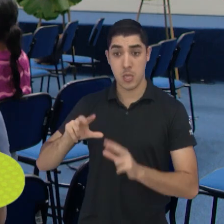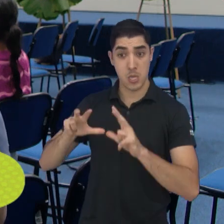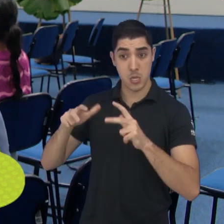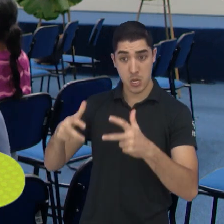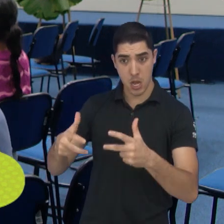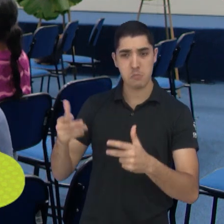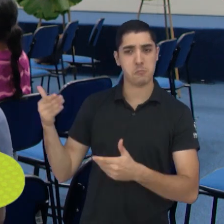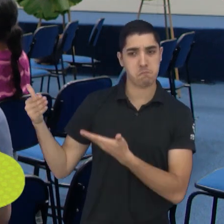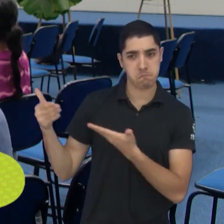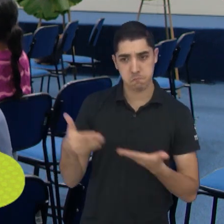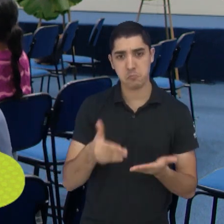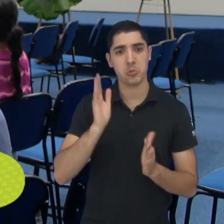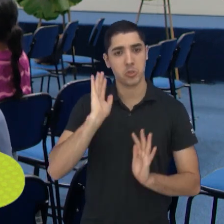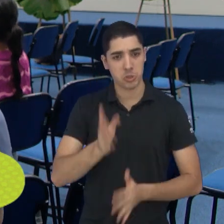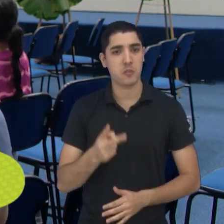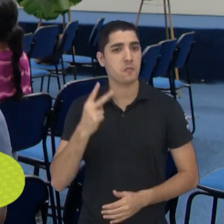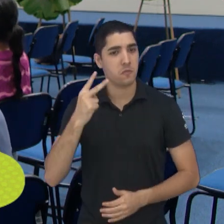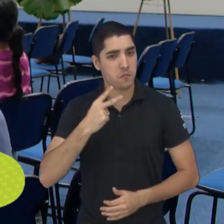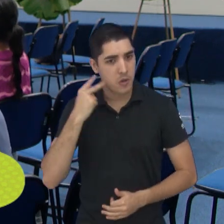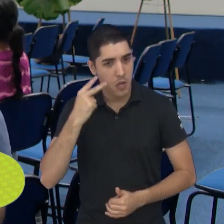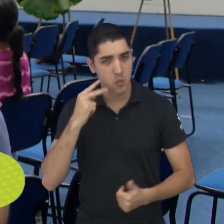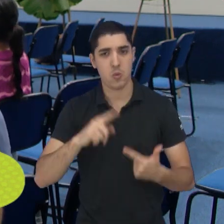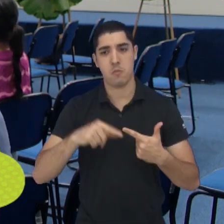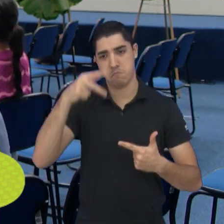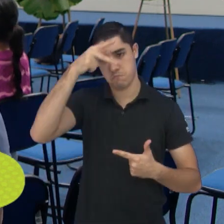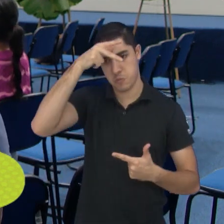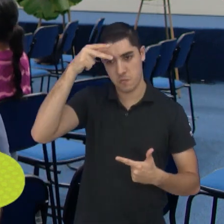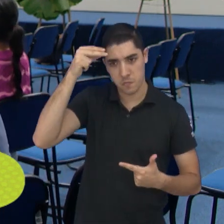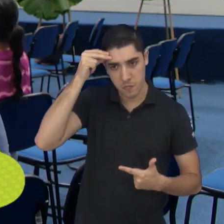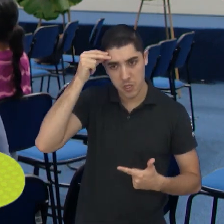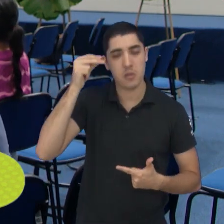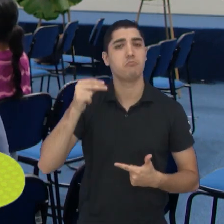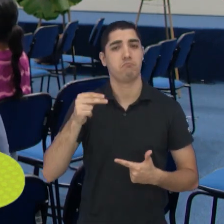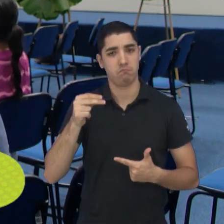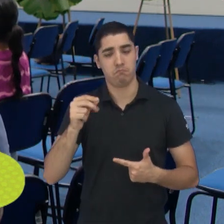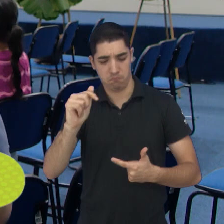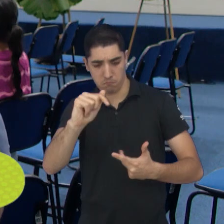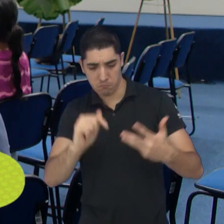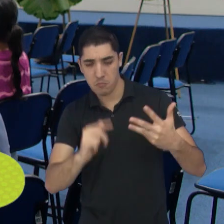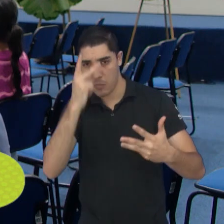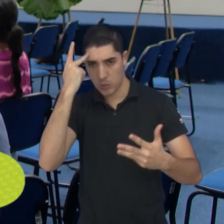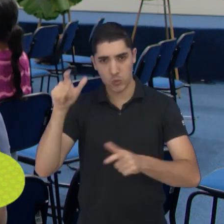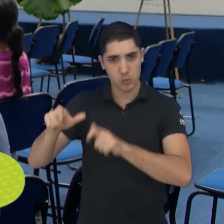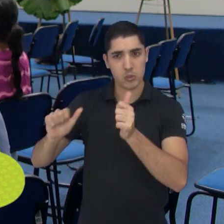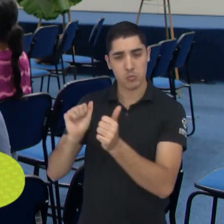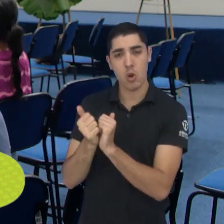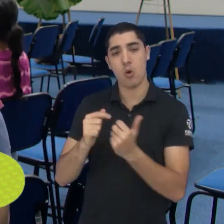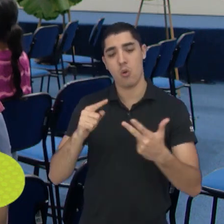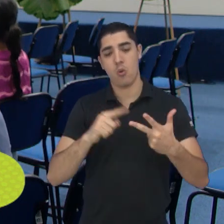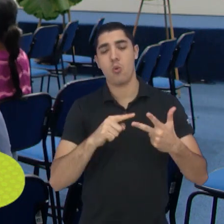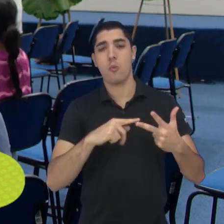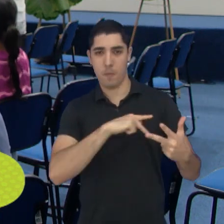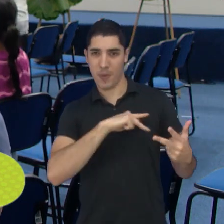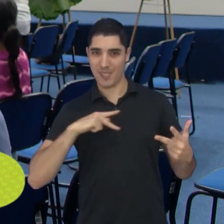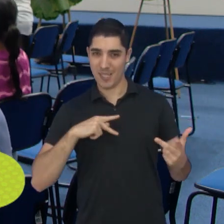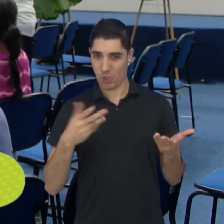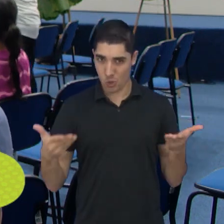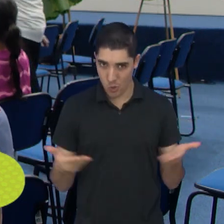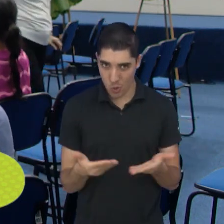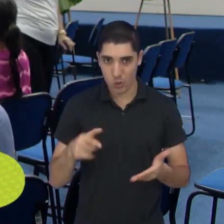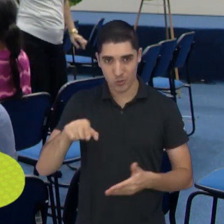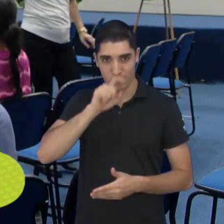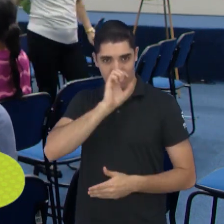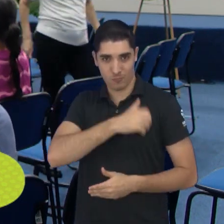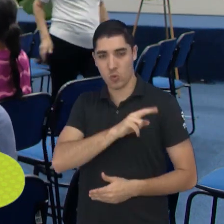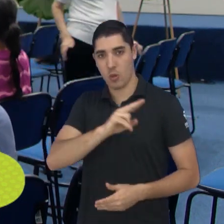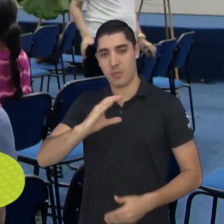desde vereadores até prefeitos e também pessoas do meio esportivo, como por exemplo o atual presidente do São José Esporte Clube,